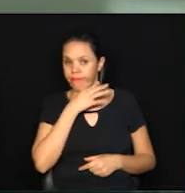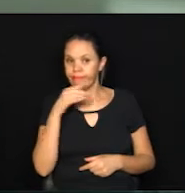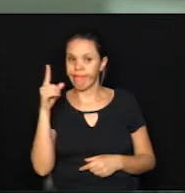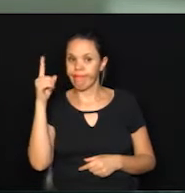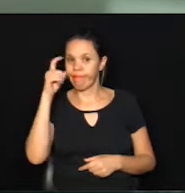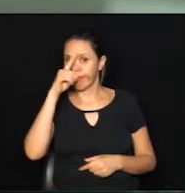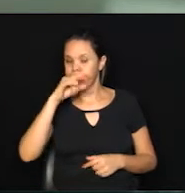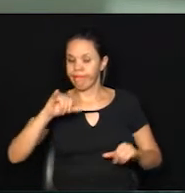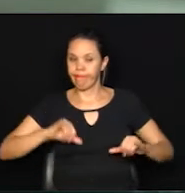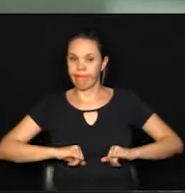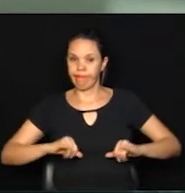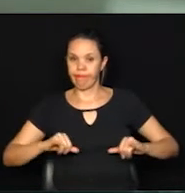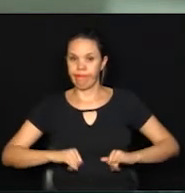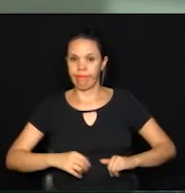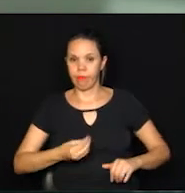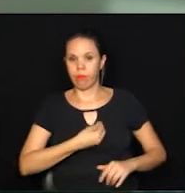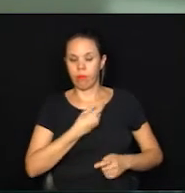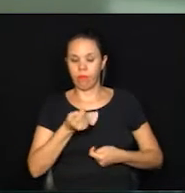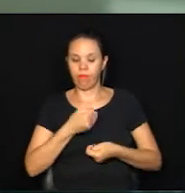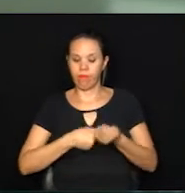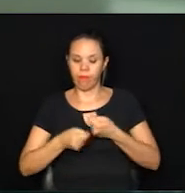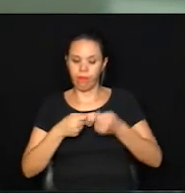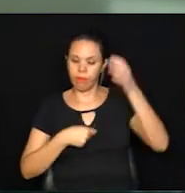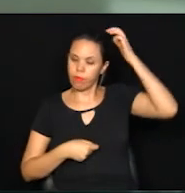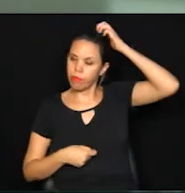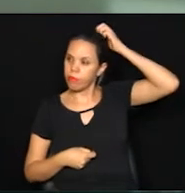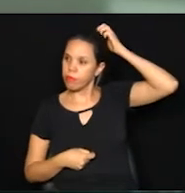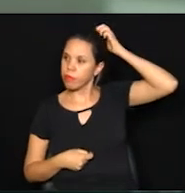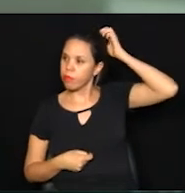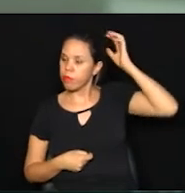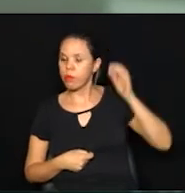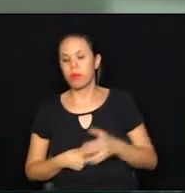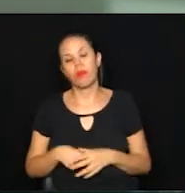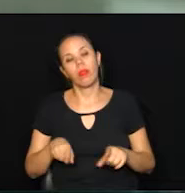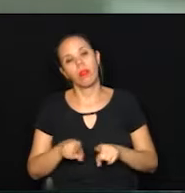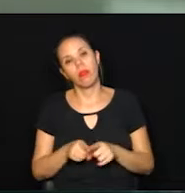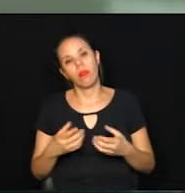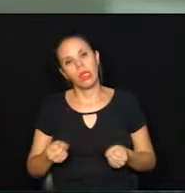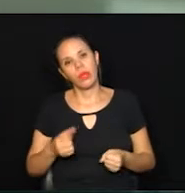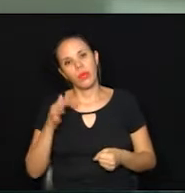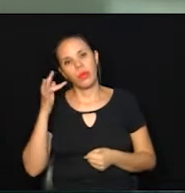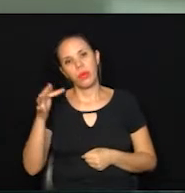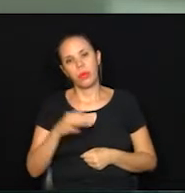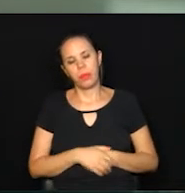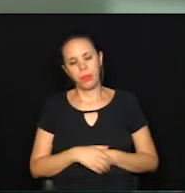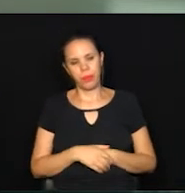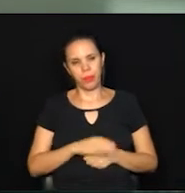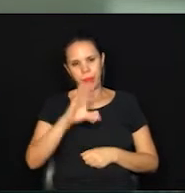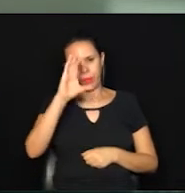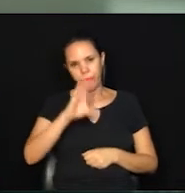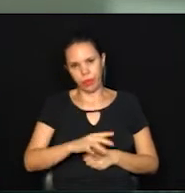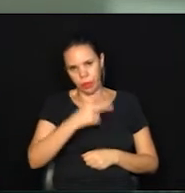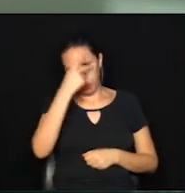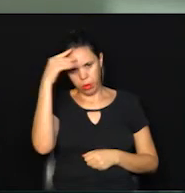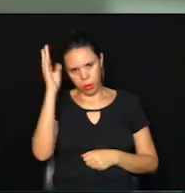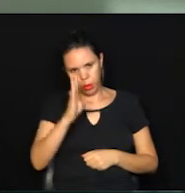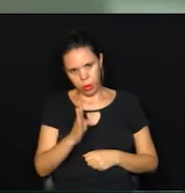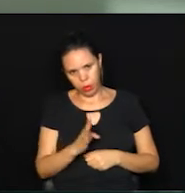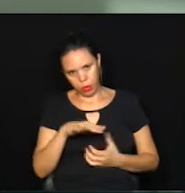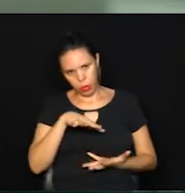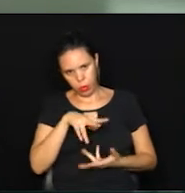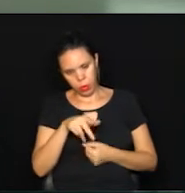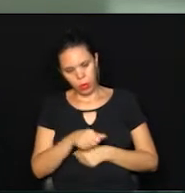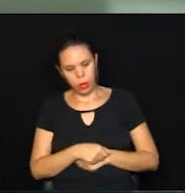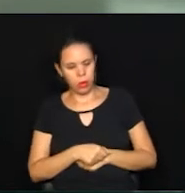de vidas, de economia e na inserção futura dos cidadãos brasileiros pelo